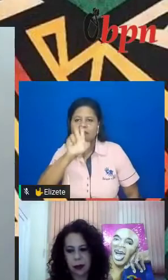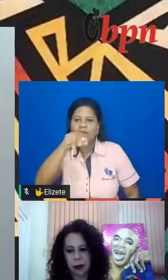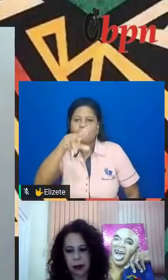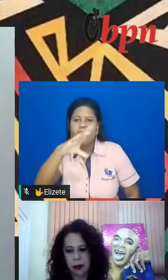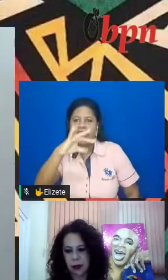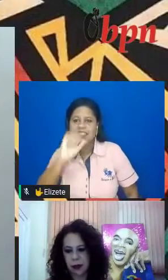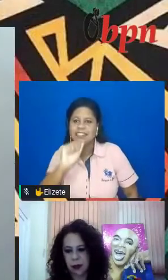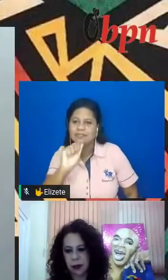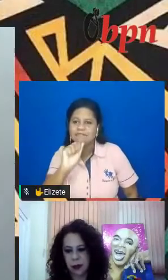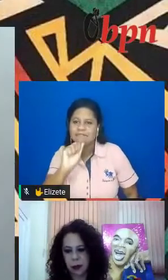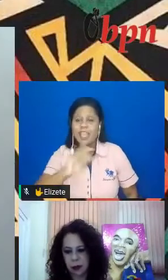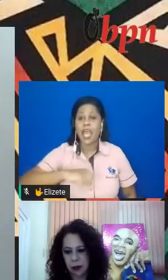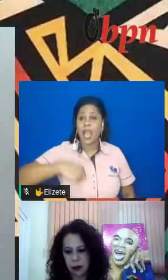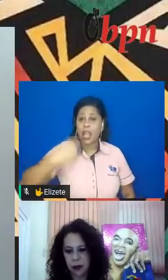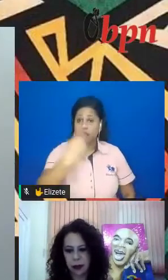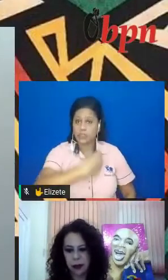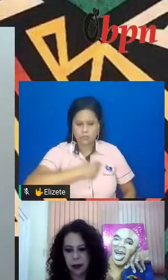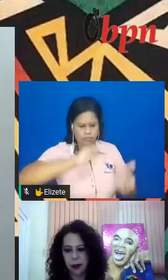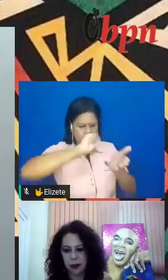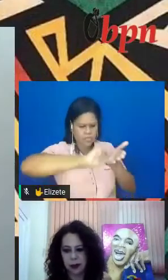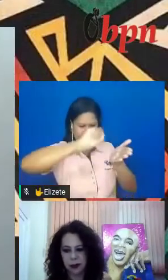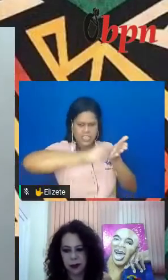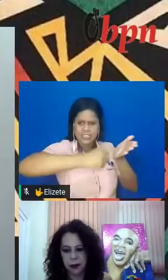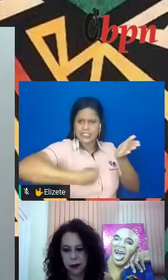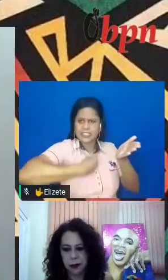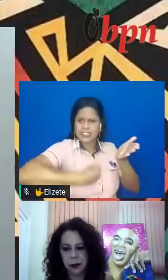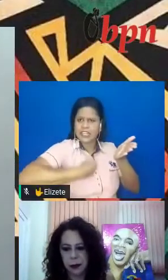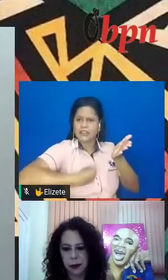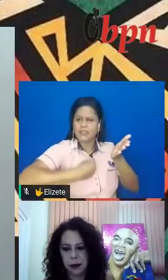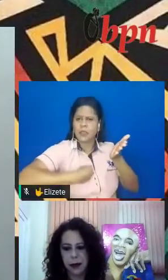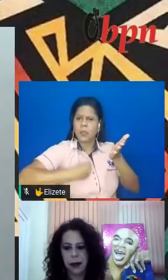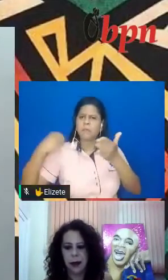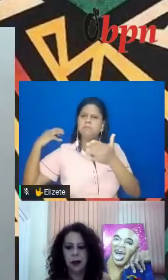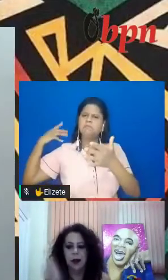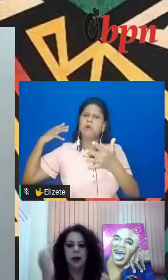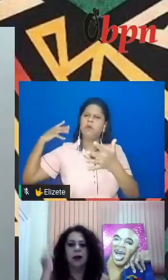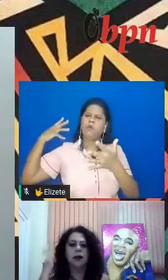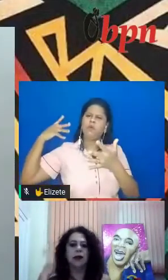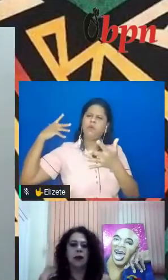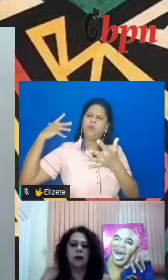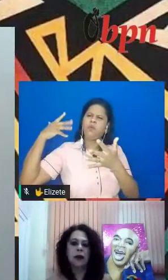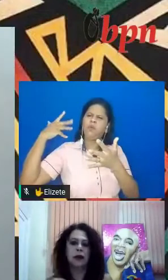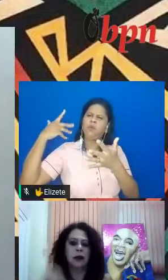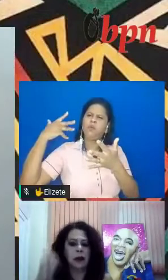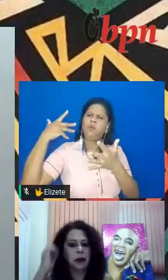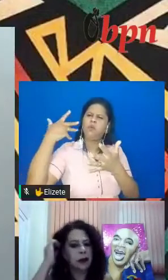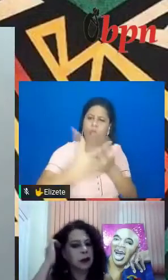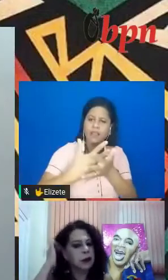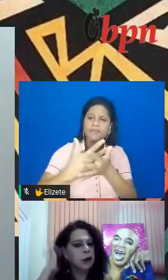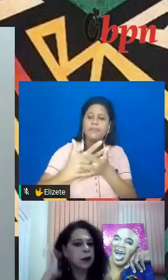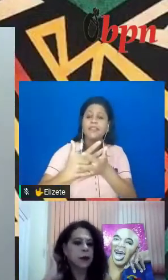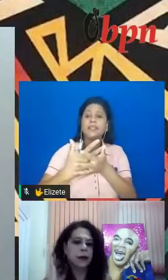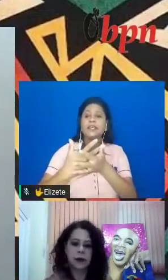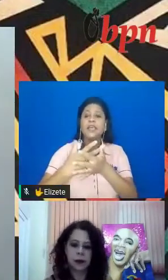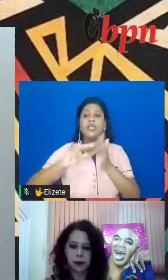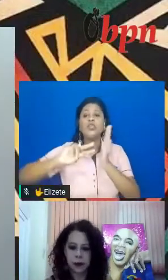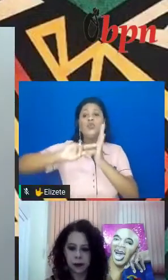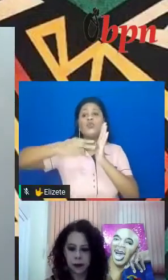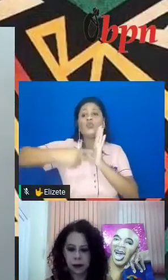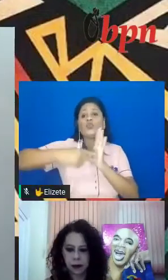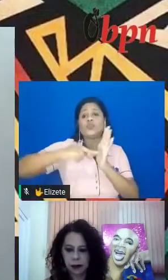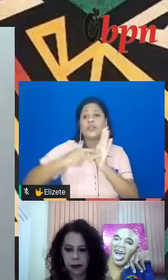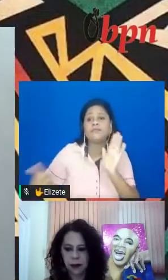escrevivência, ela é herdeira de milenares de escrevivência, em que o signo fundante é